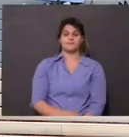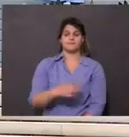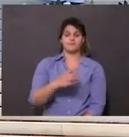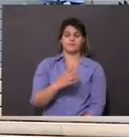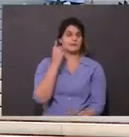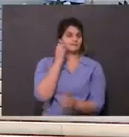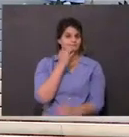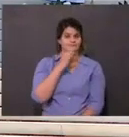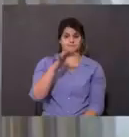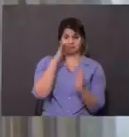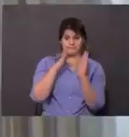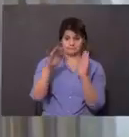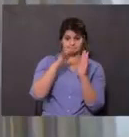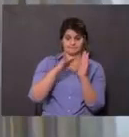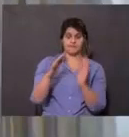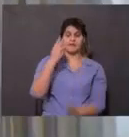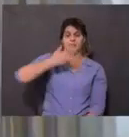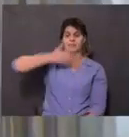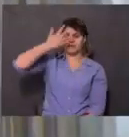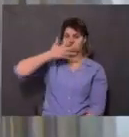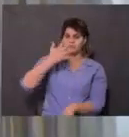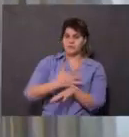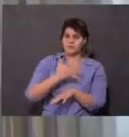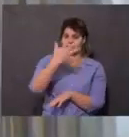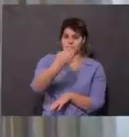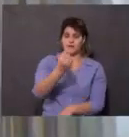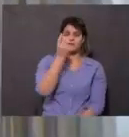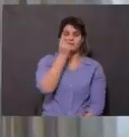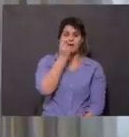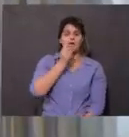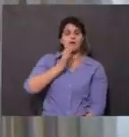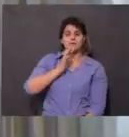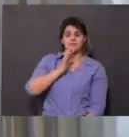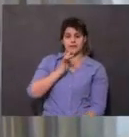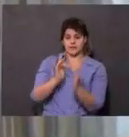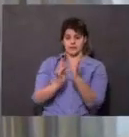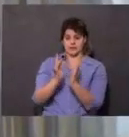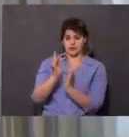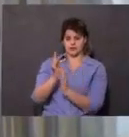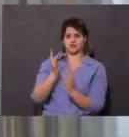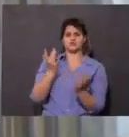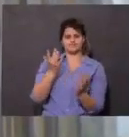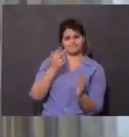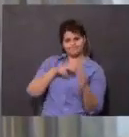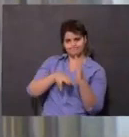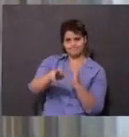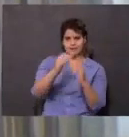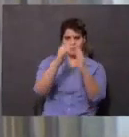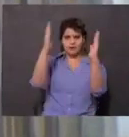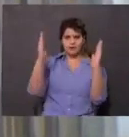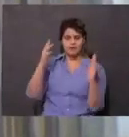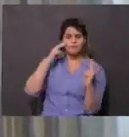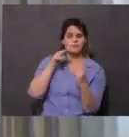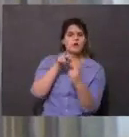Passados três dias, os pais de Jesus encontraram-no no templo,